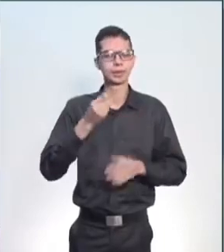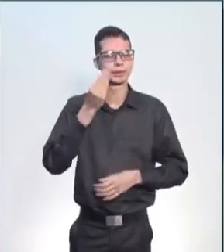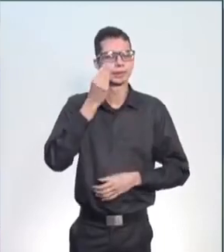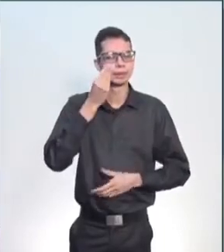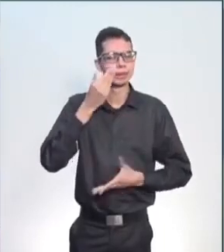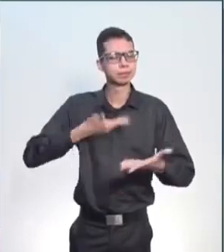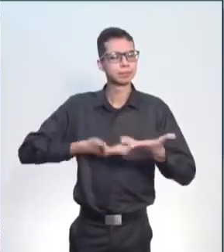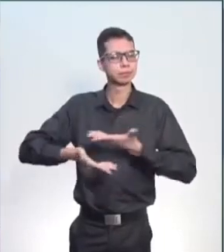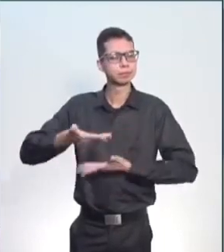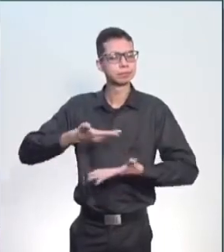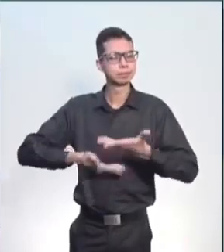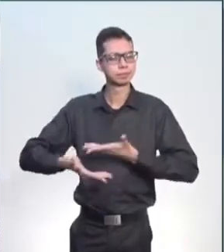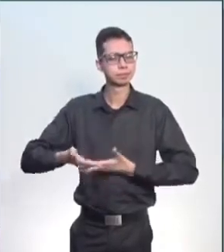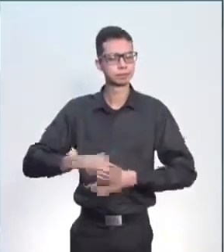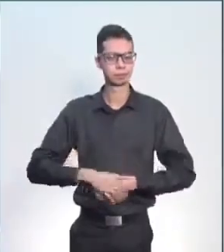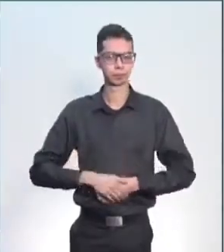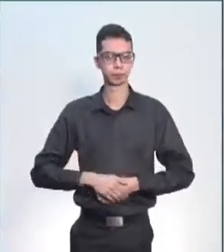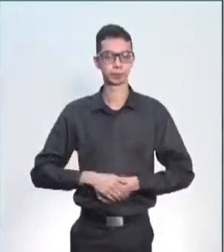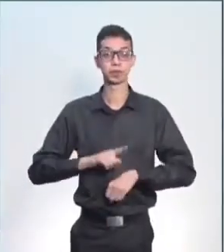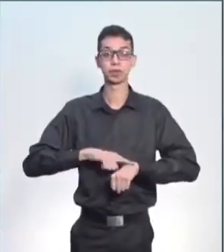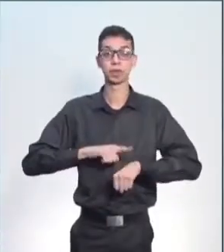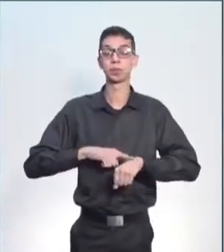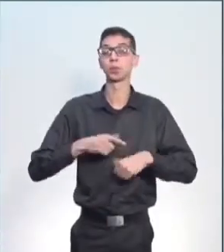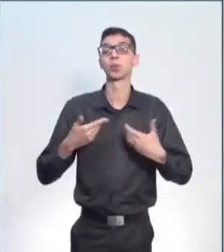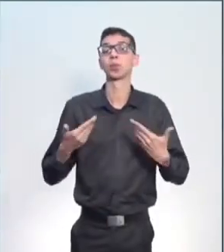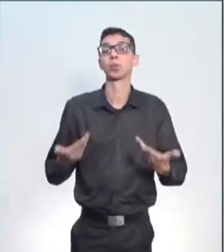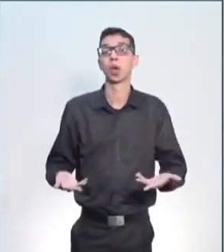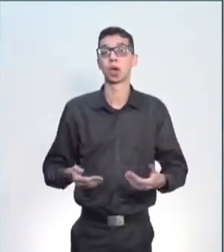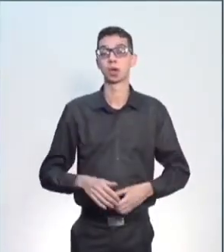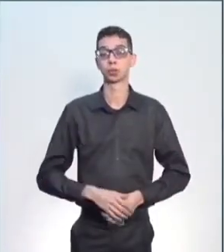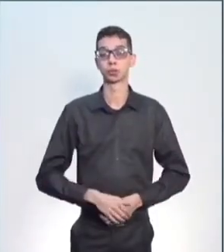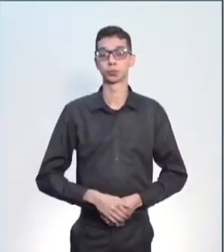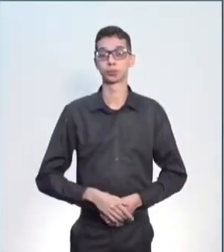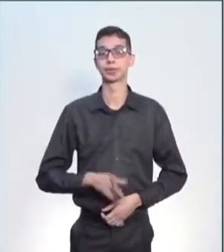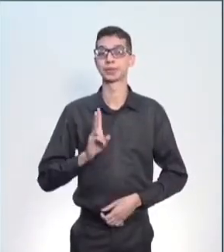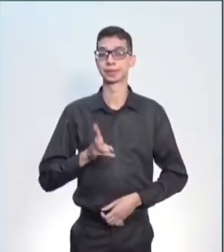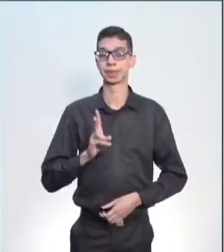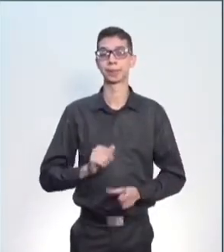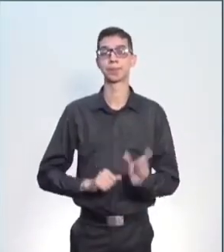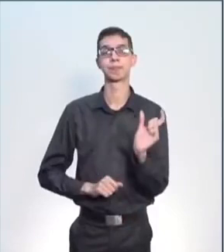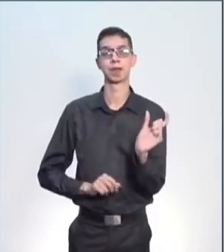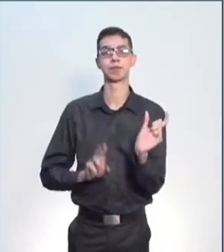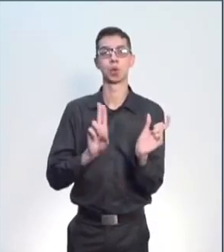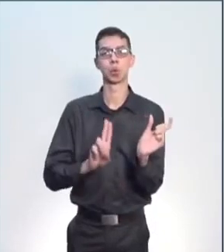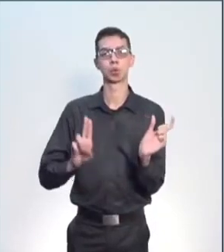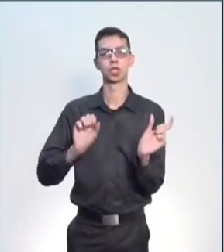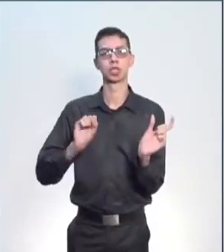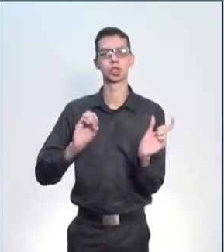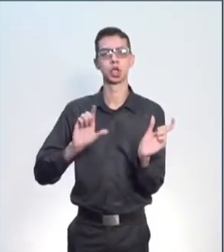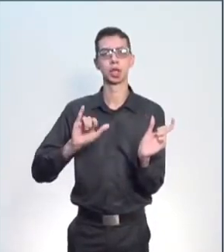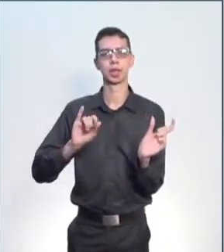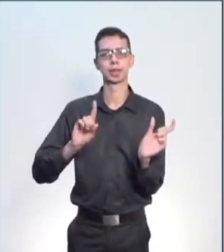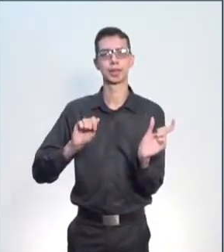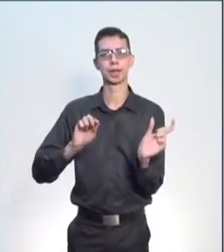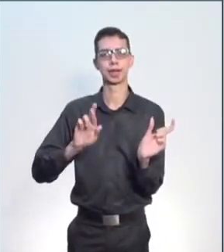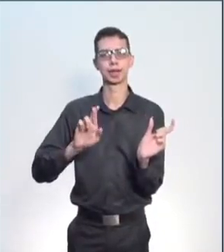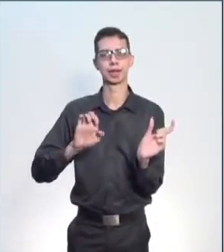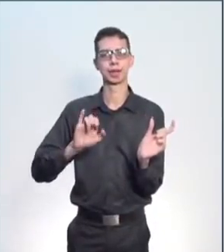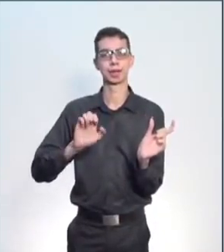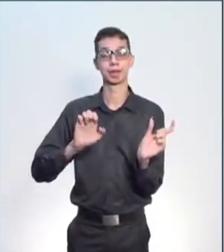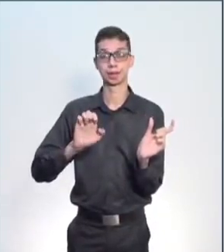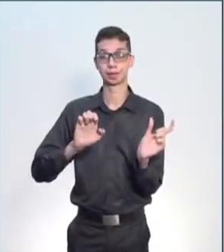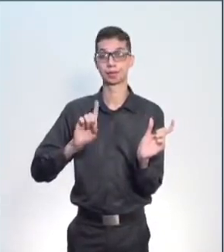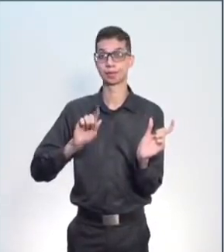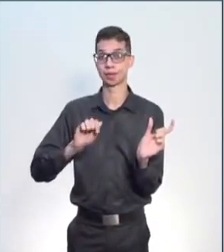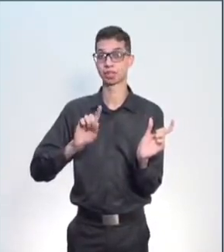nessa pergunta. Em que momento nós mais utilizamos a palavra solidariedade, né? É uma aula que